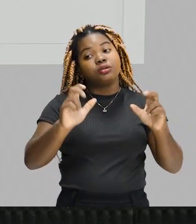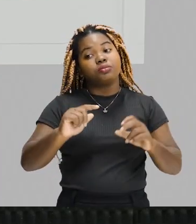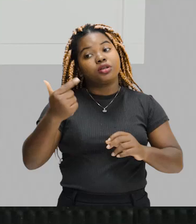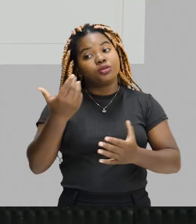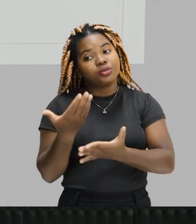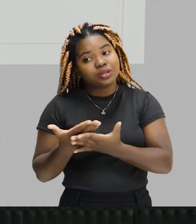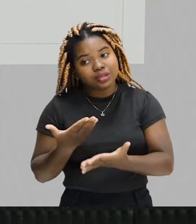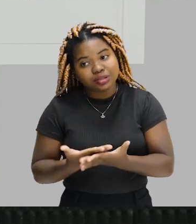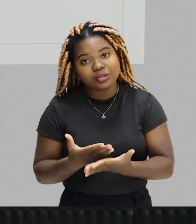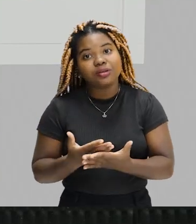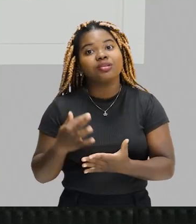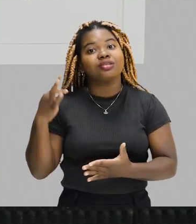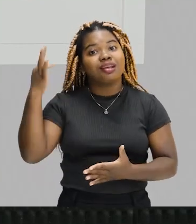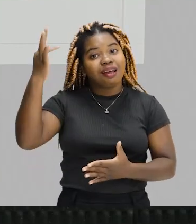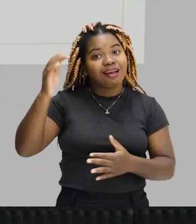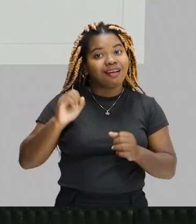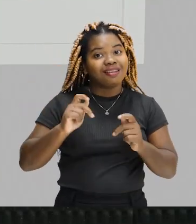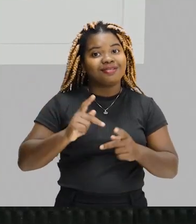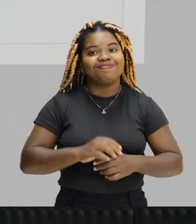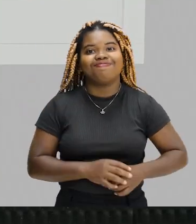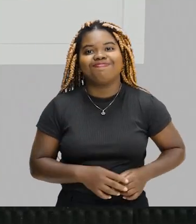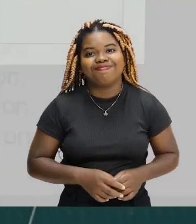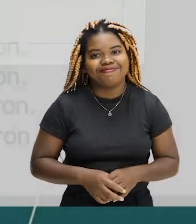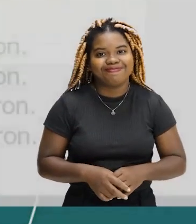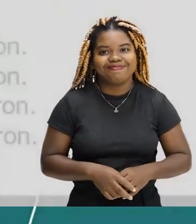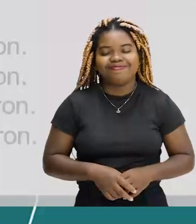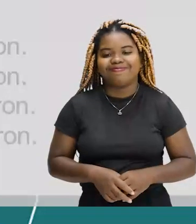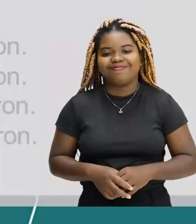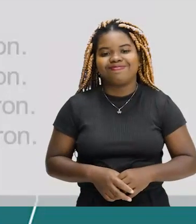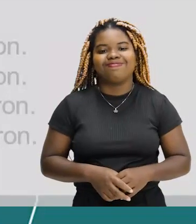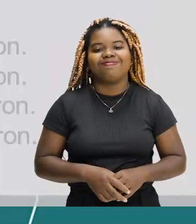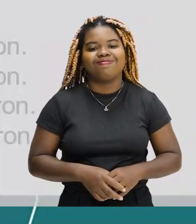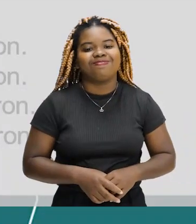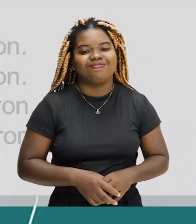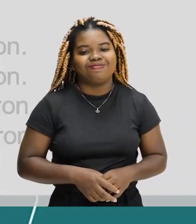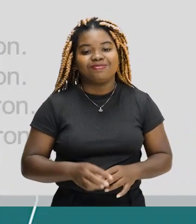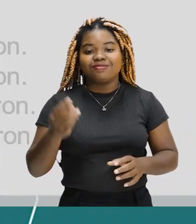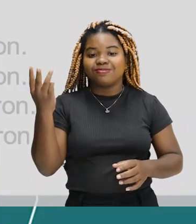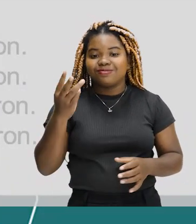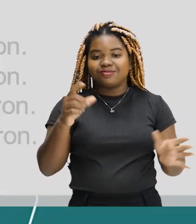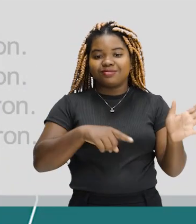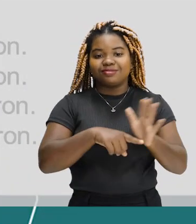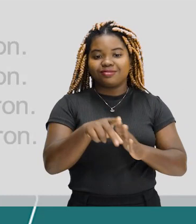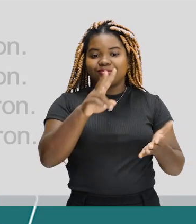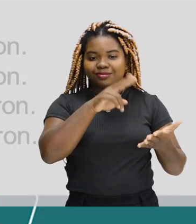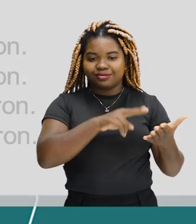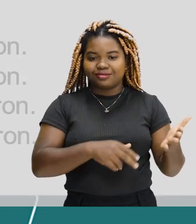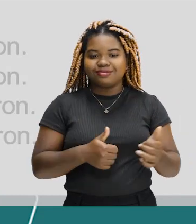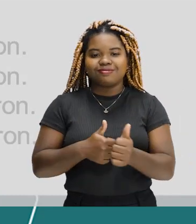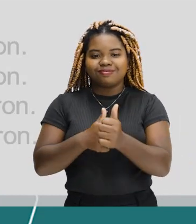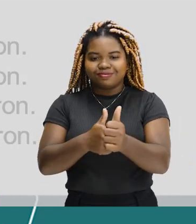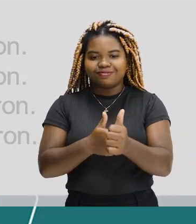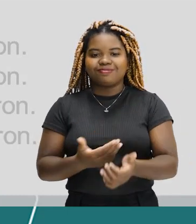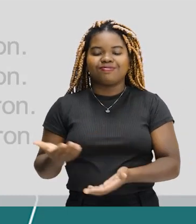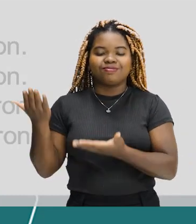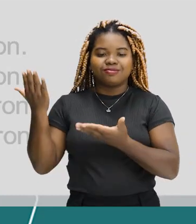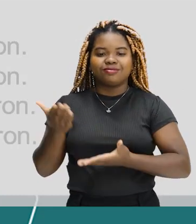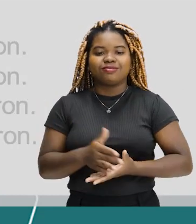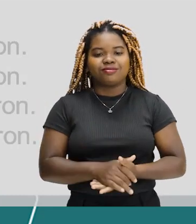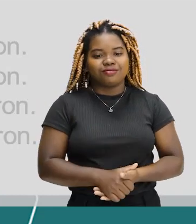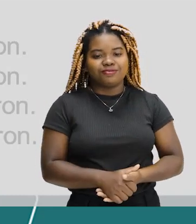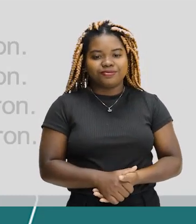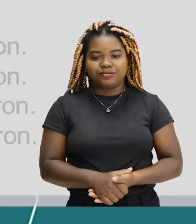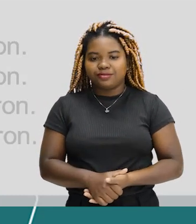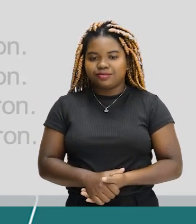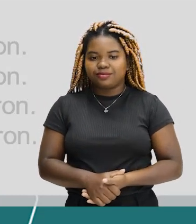aulas no futuro, ok? Para uma aula no futuro. Então vamos para a questão 3. Certo?